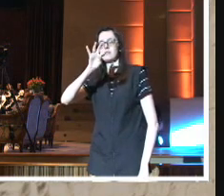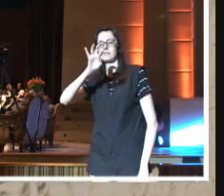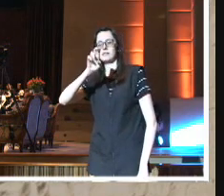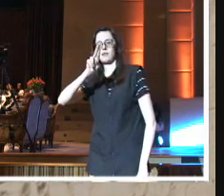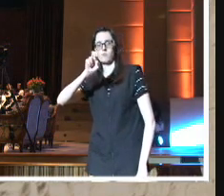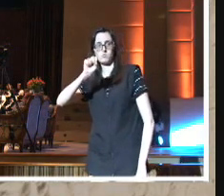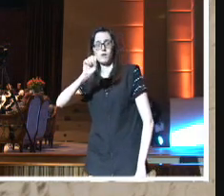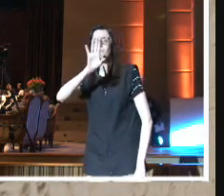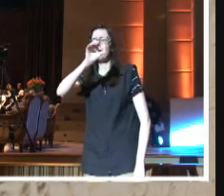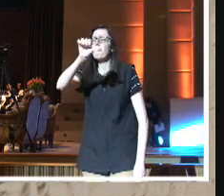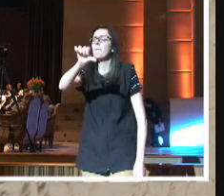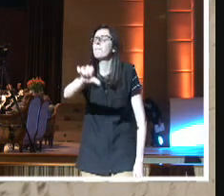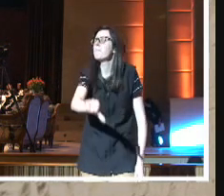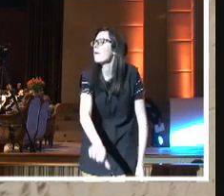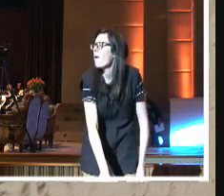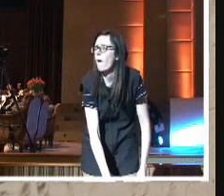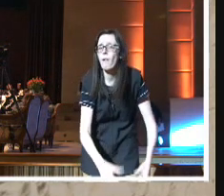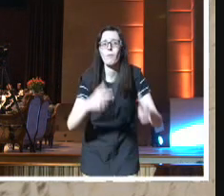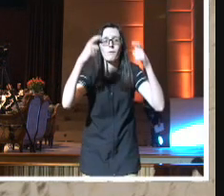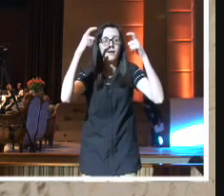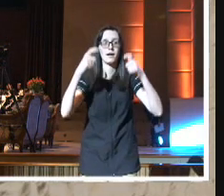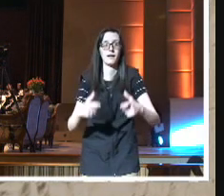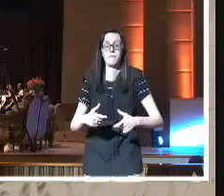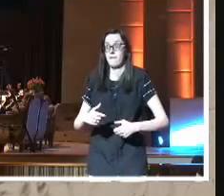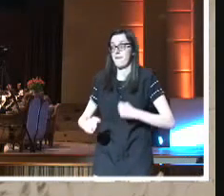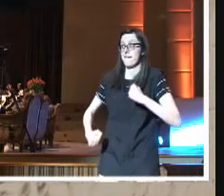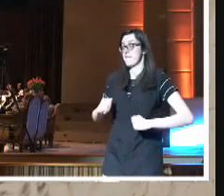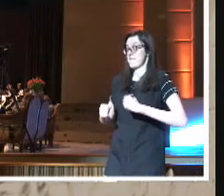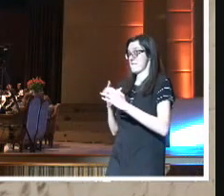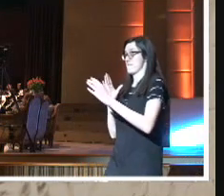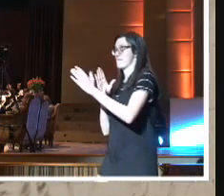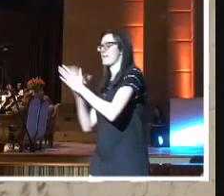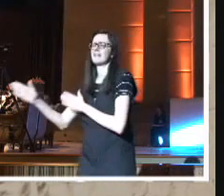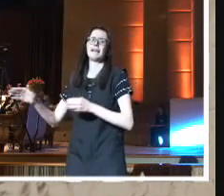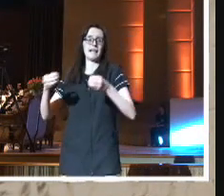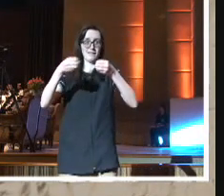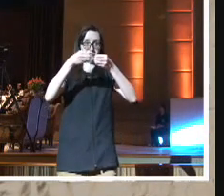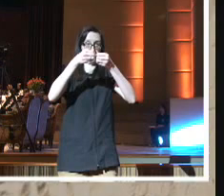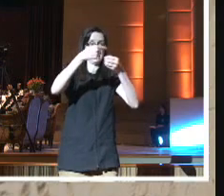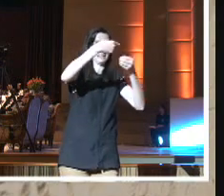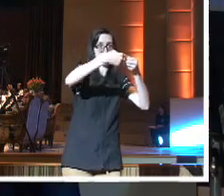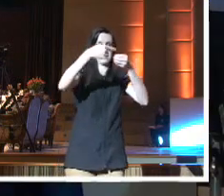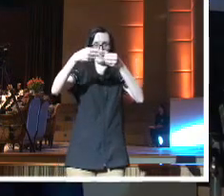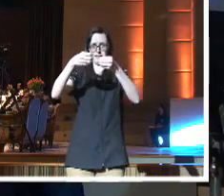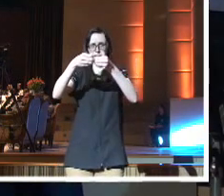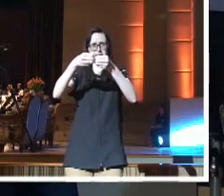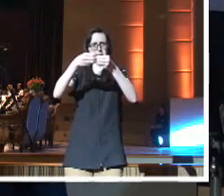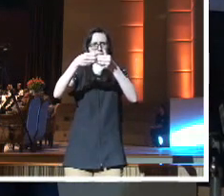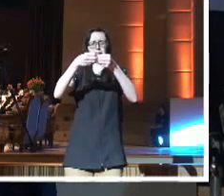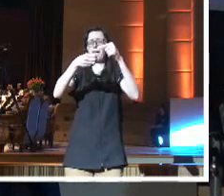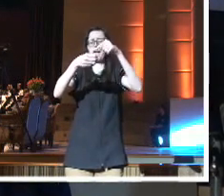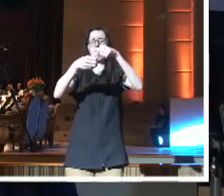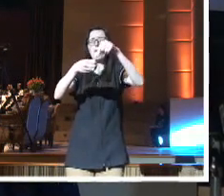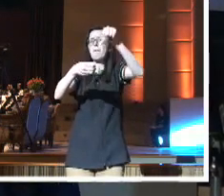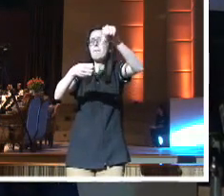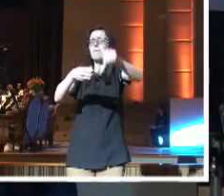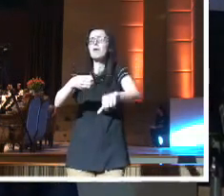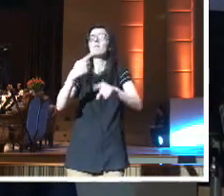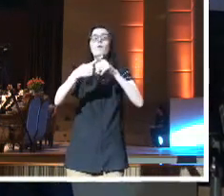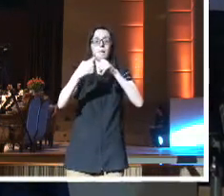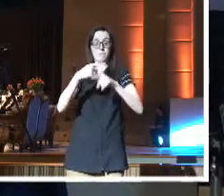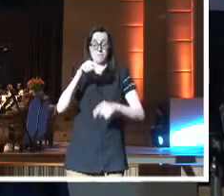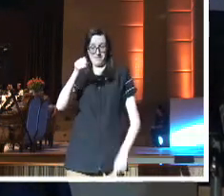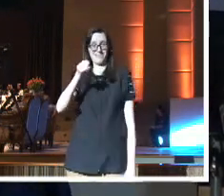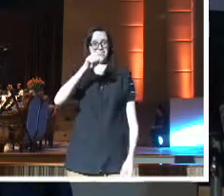pior lugar da face da terra para se esconder. E eu disse isso hoje de manhã. Por quê? Porque a cidade de Gate